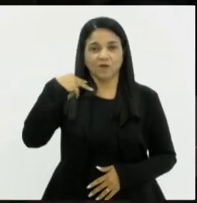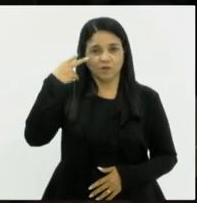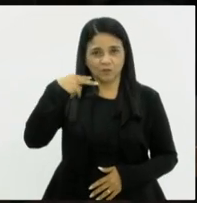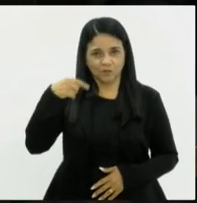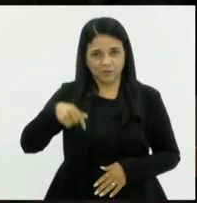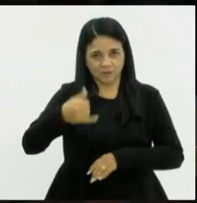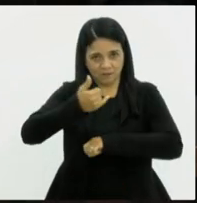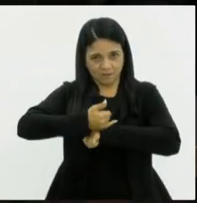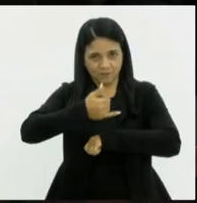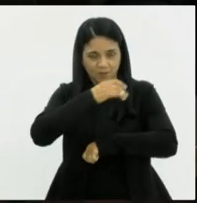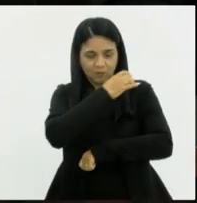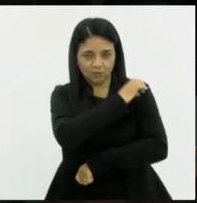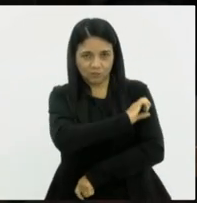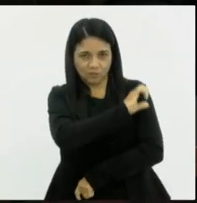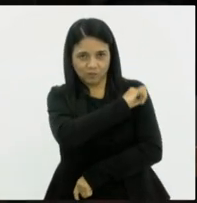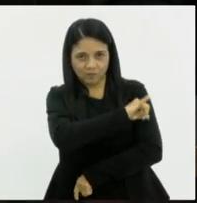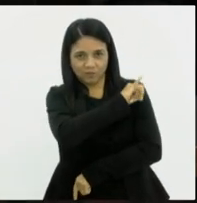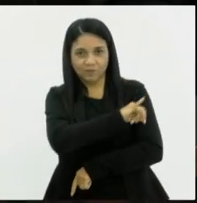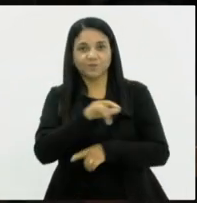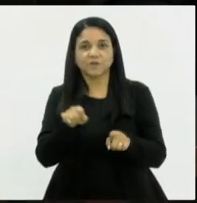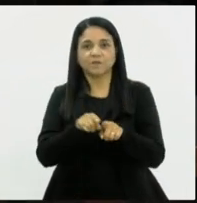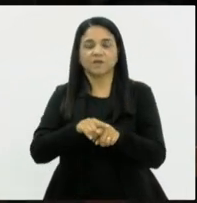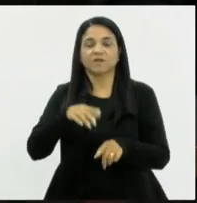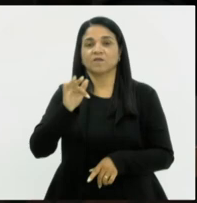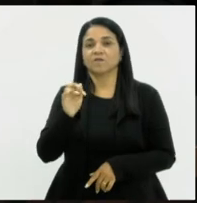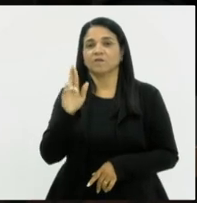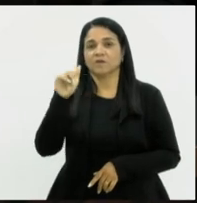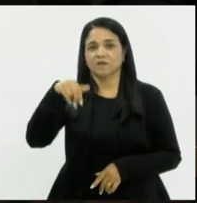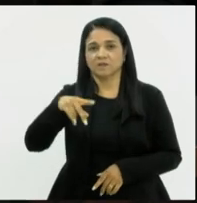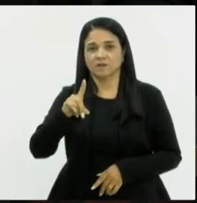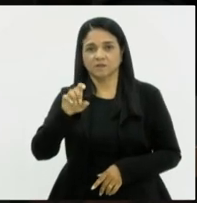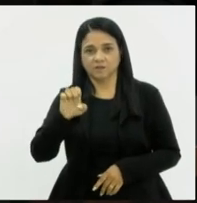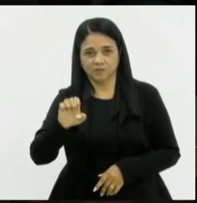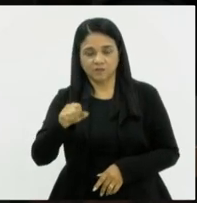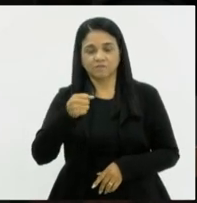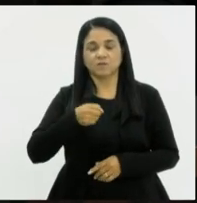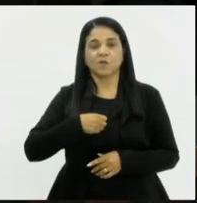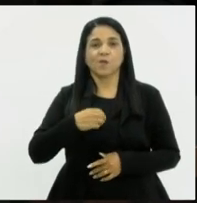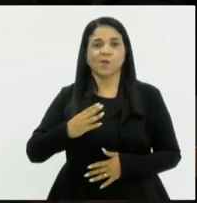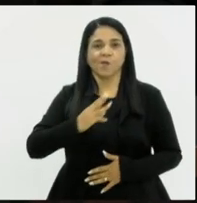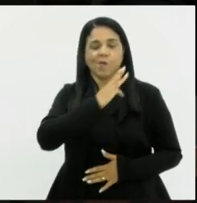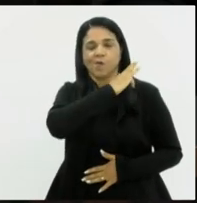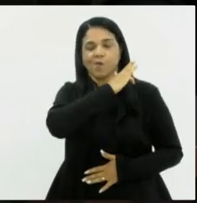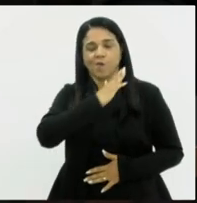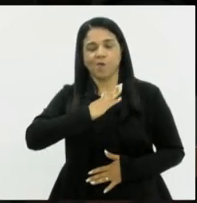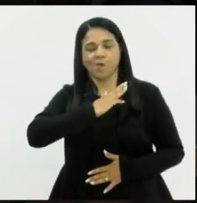Quero agradecer o Fernando Rodrigues, coronel do Corpo de Bombeiro, tá, do Estado do Rio de Janeiro.